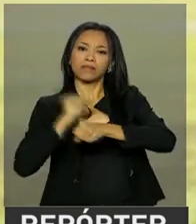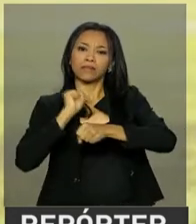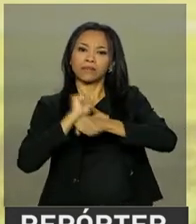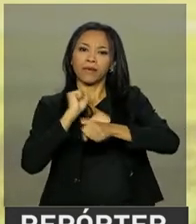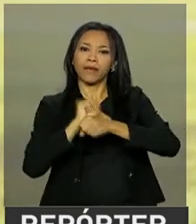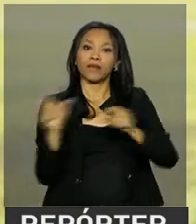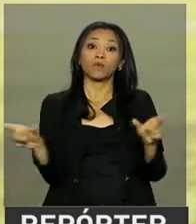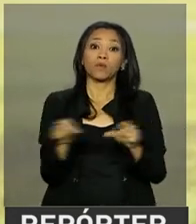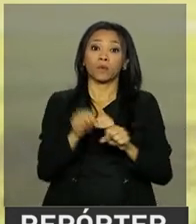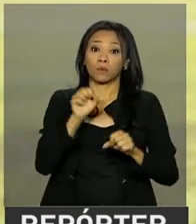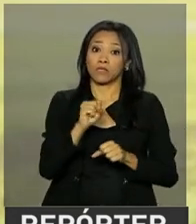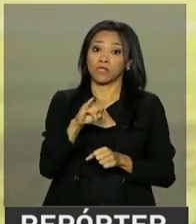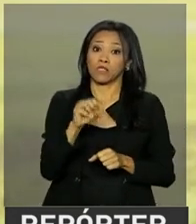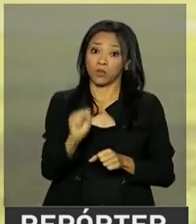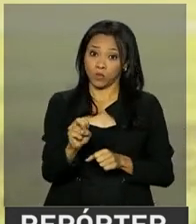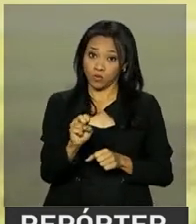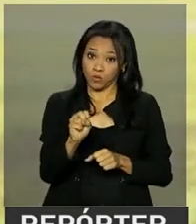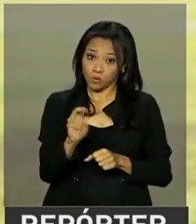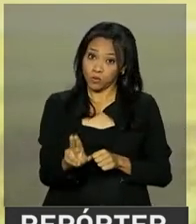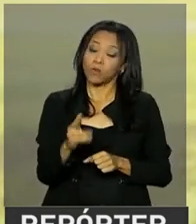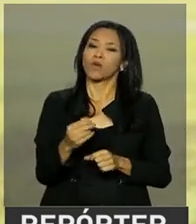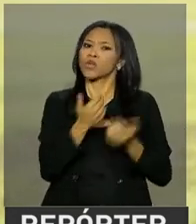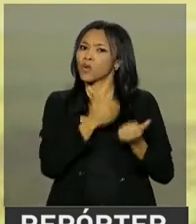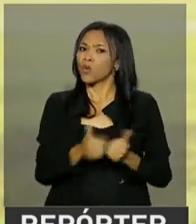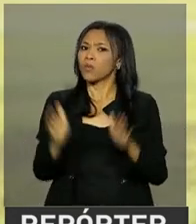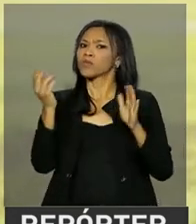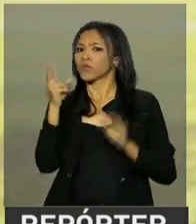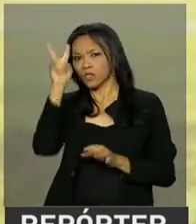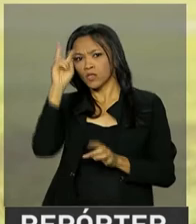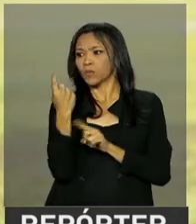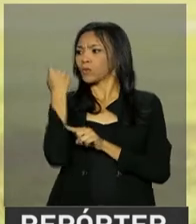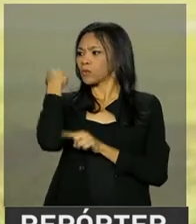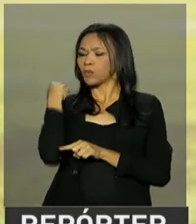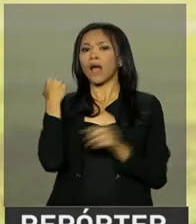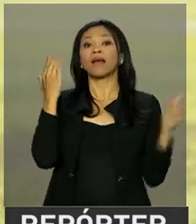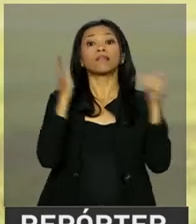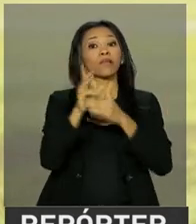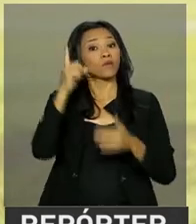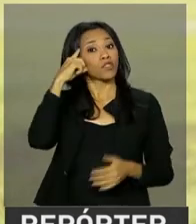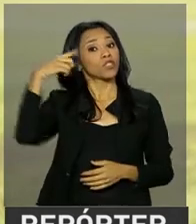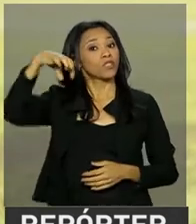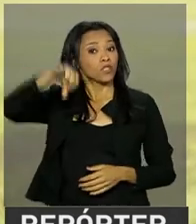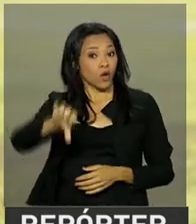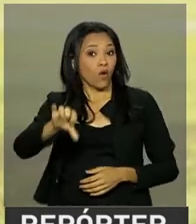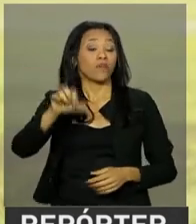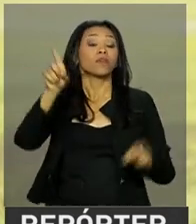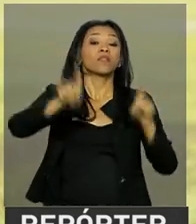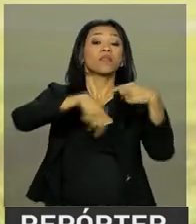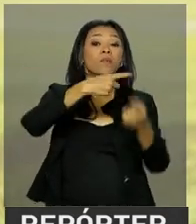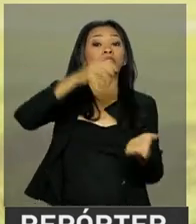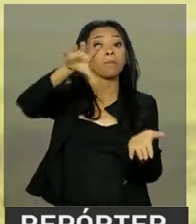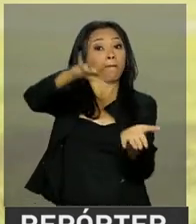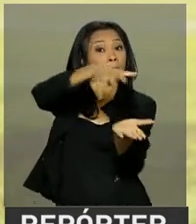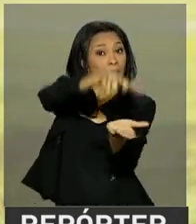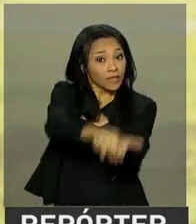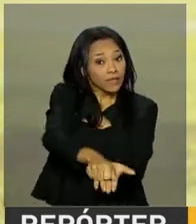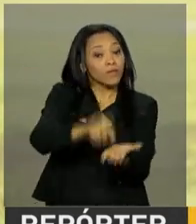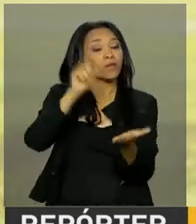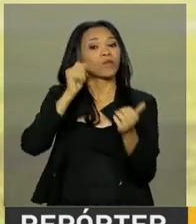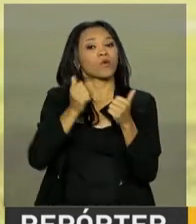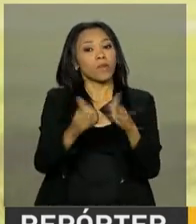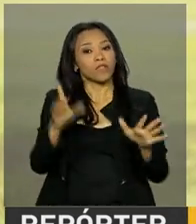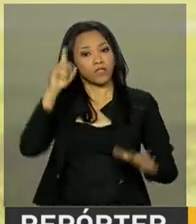segunda feira até o dia 19 ea matrícula para chamada regular começa no próximo dia 9